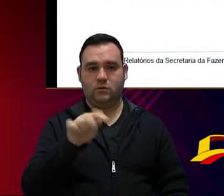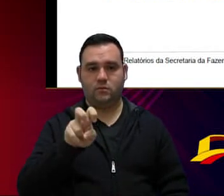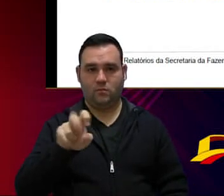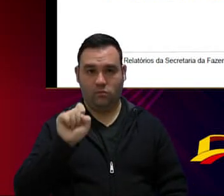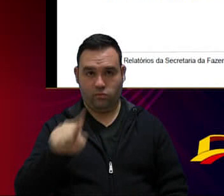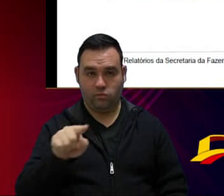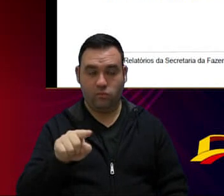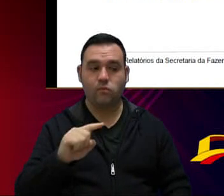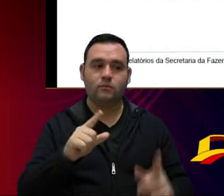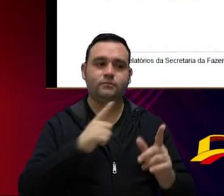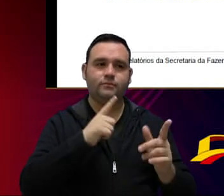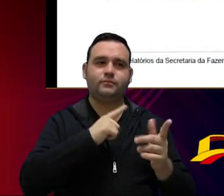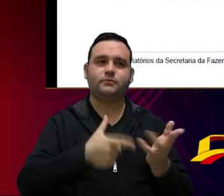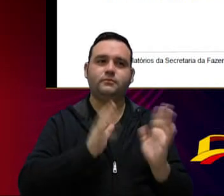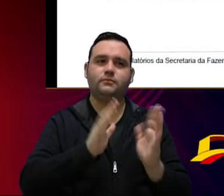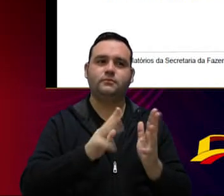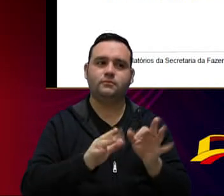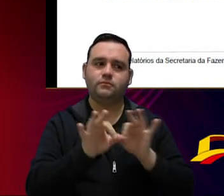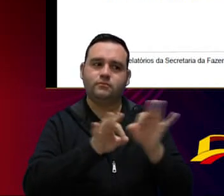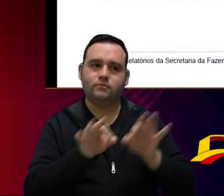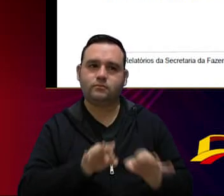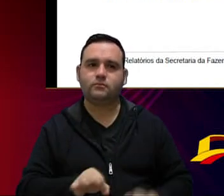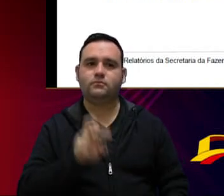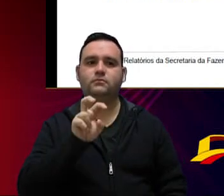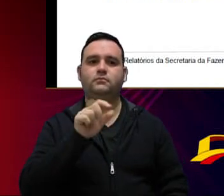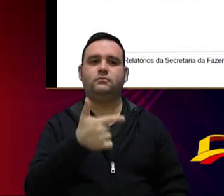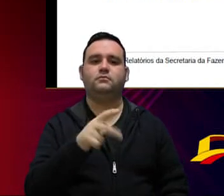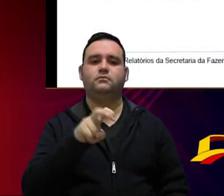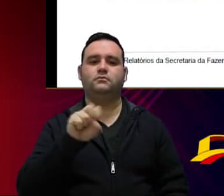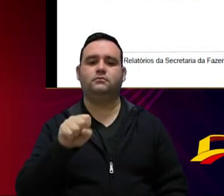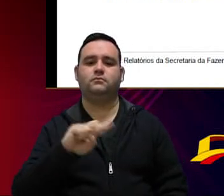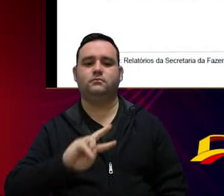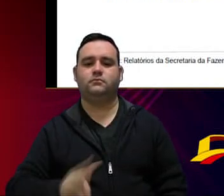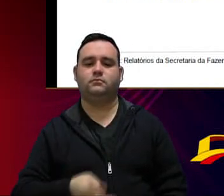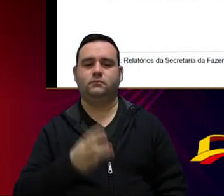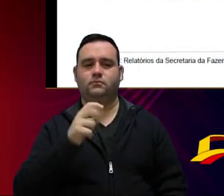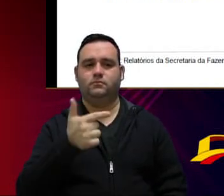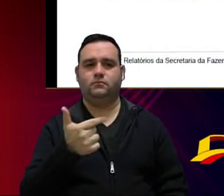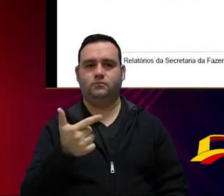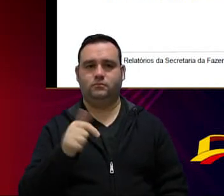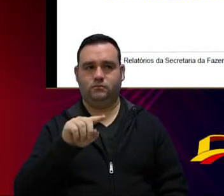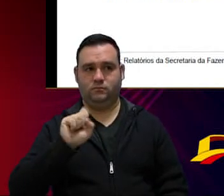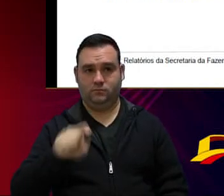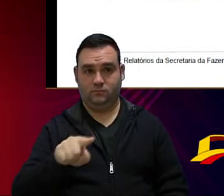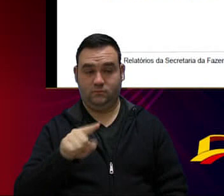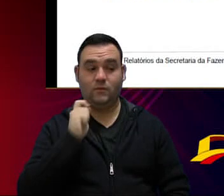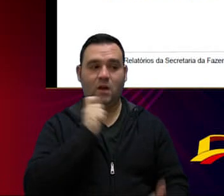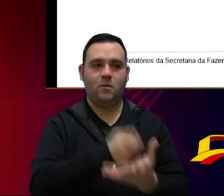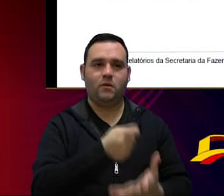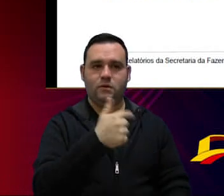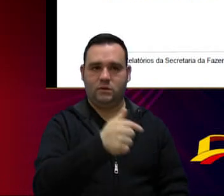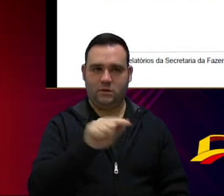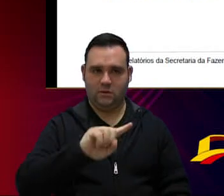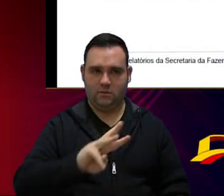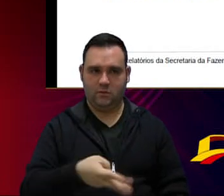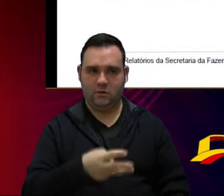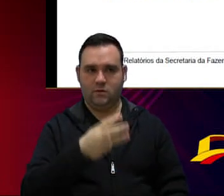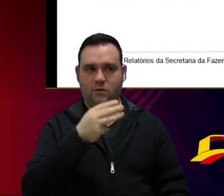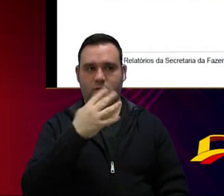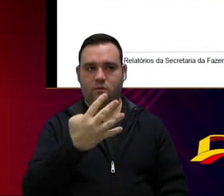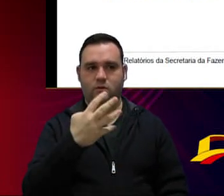575.000 empenhado 258 milhões 412000 pago 77